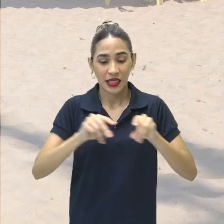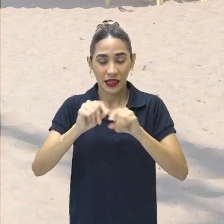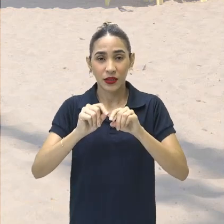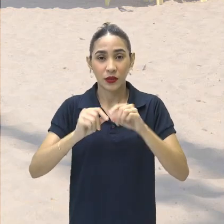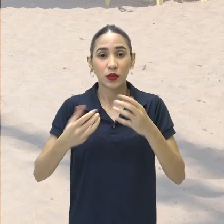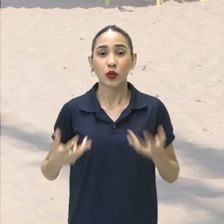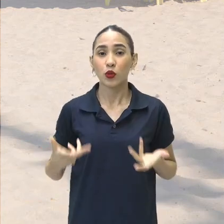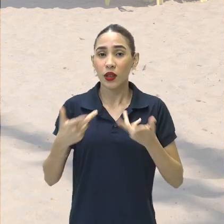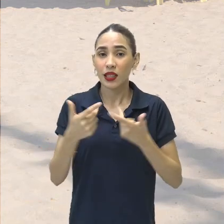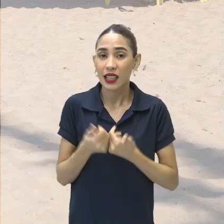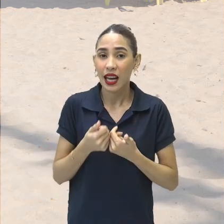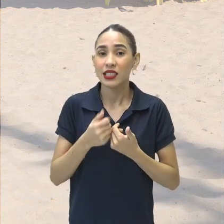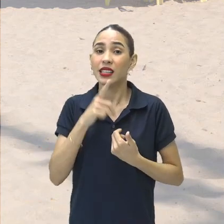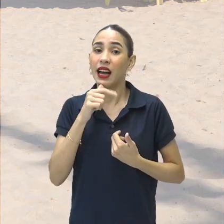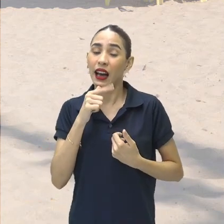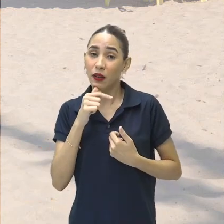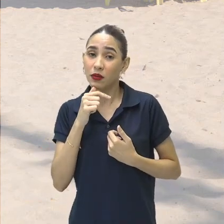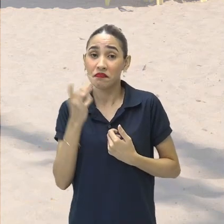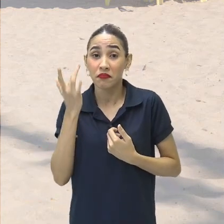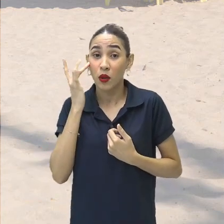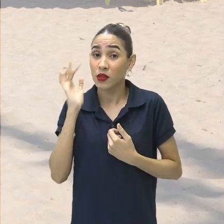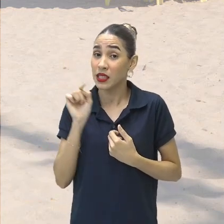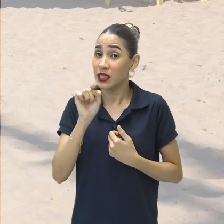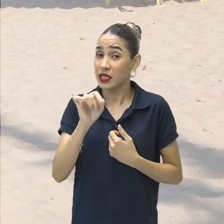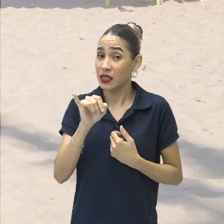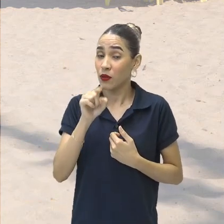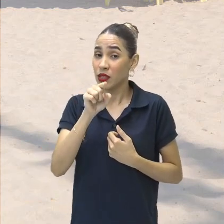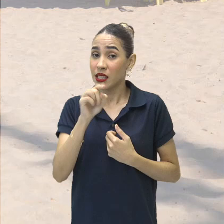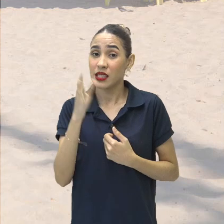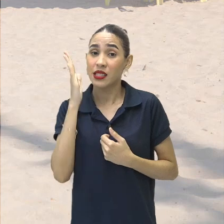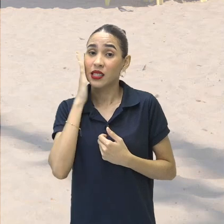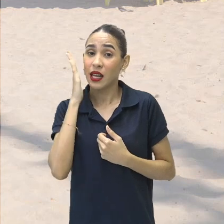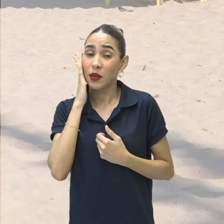recursos hídricos. Não sei se você sabe, mas